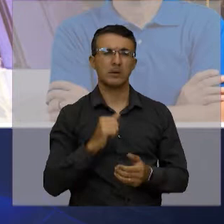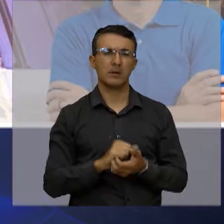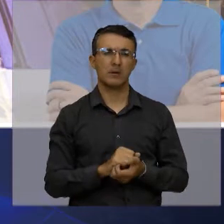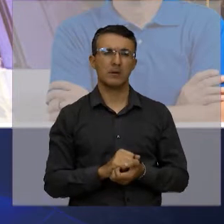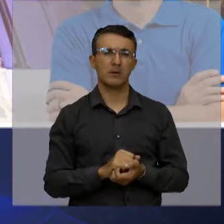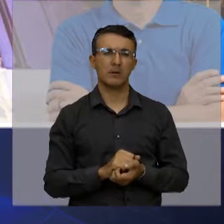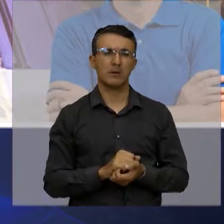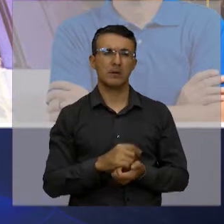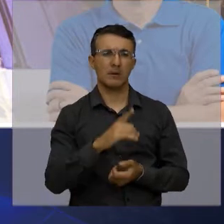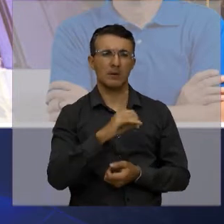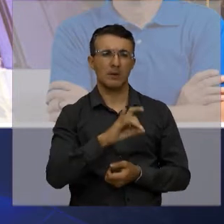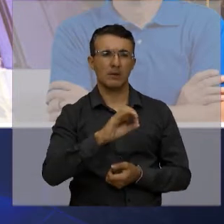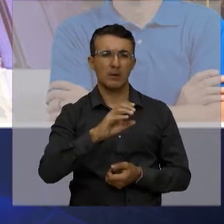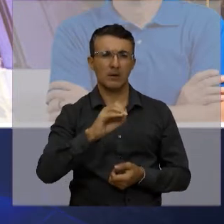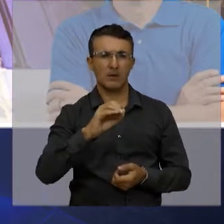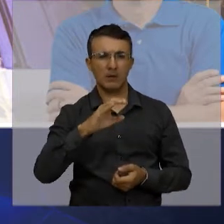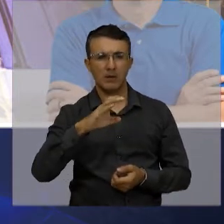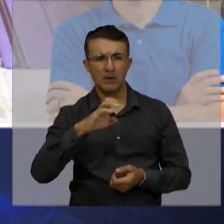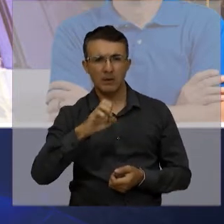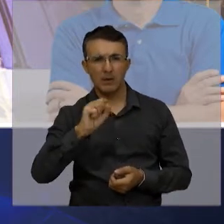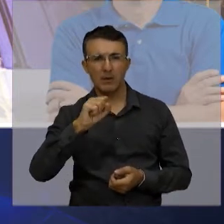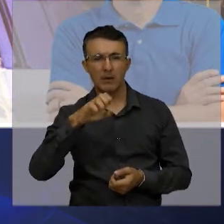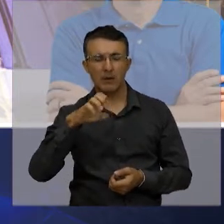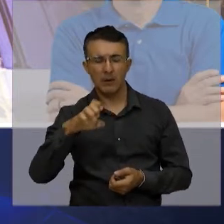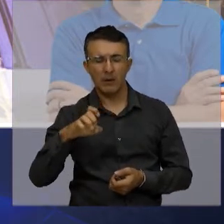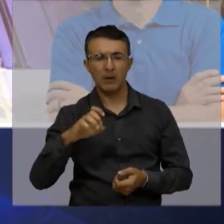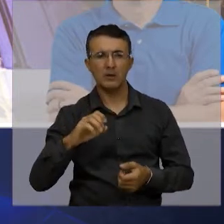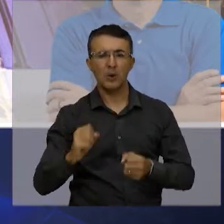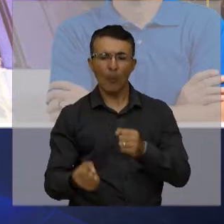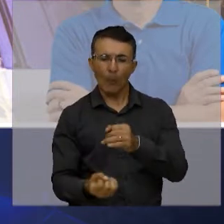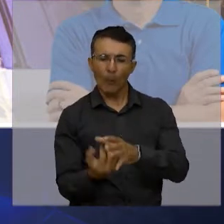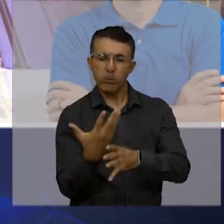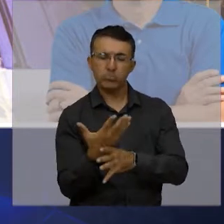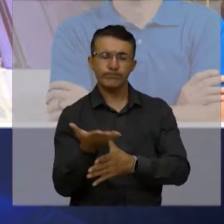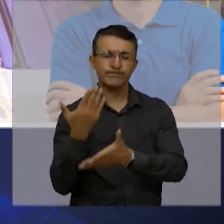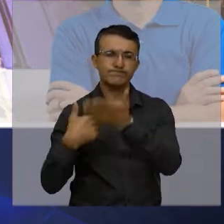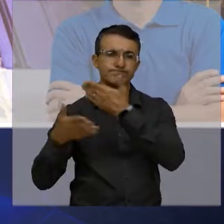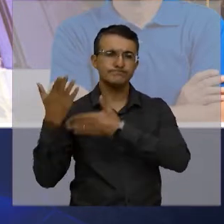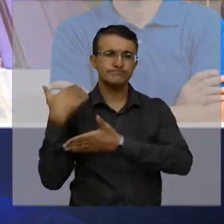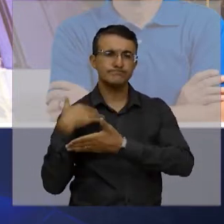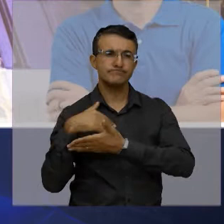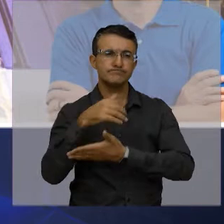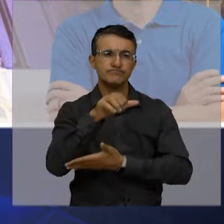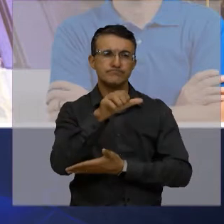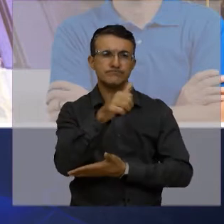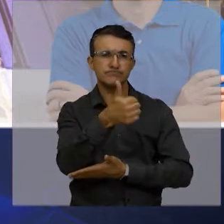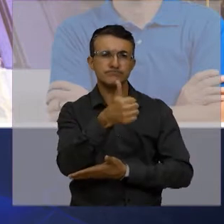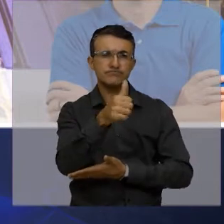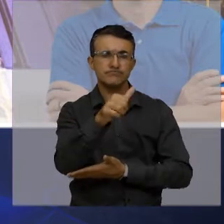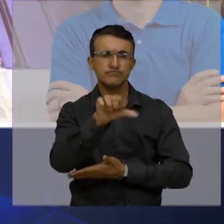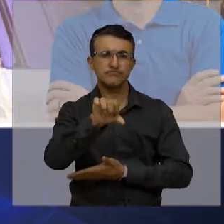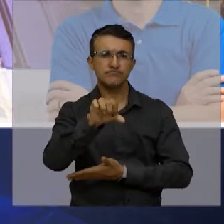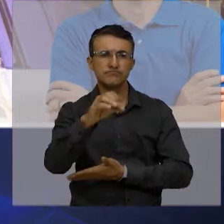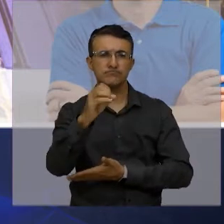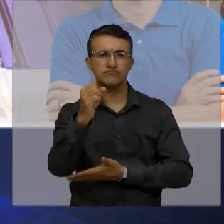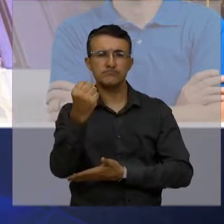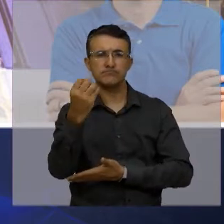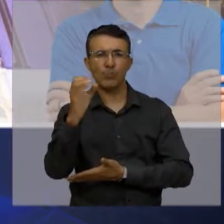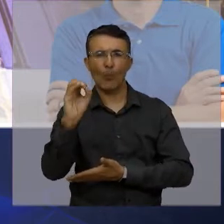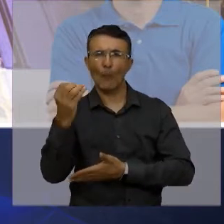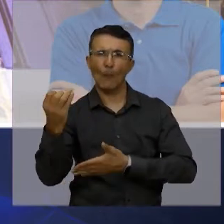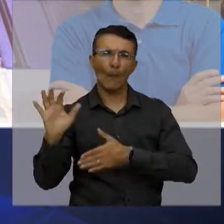foi criada na década de 80, inclusive por um documento que foi assinado por João Paulo II,